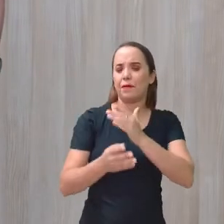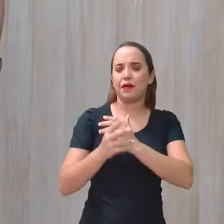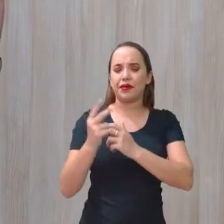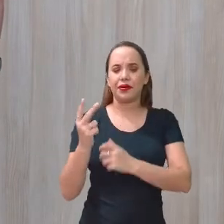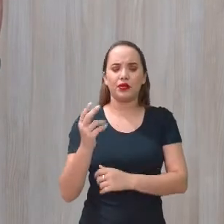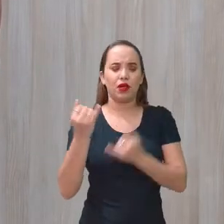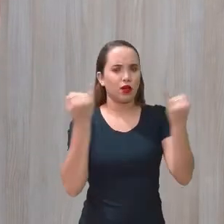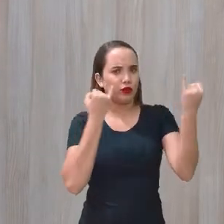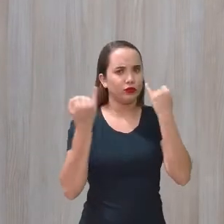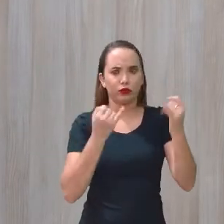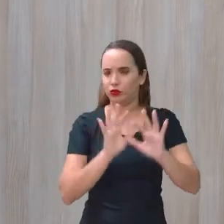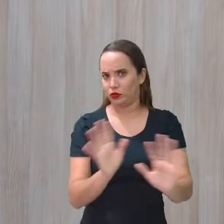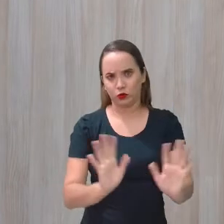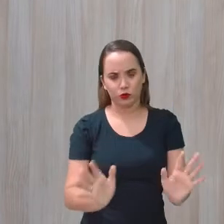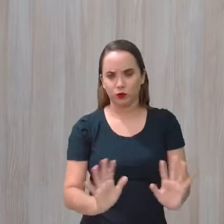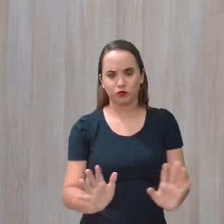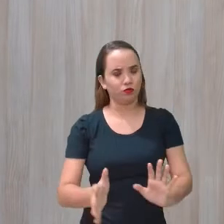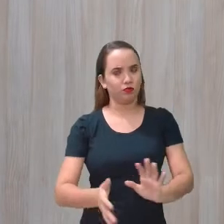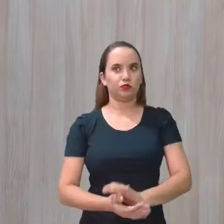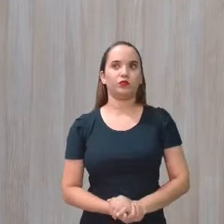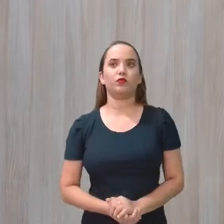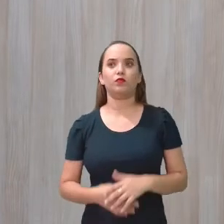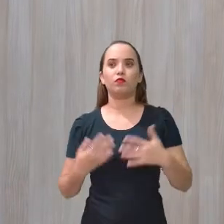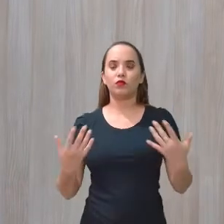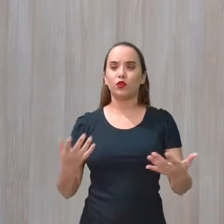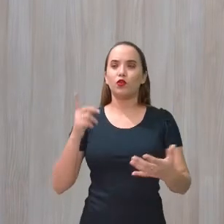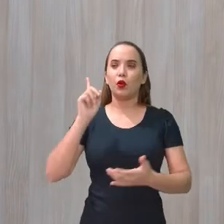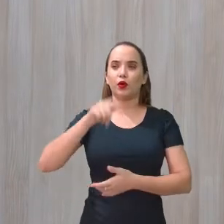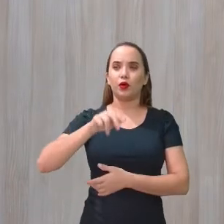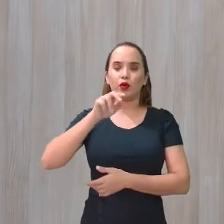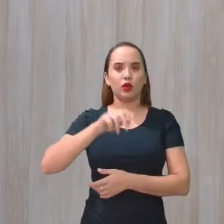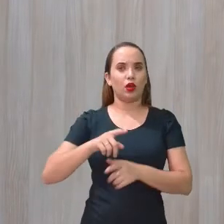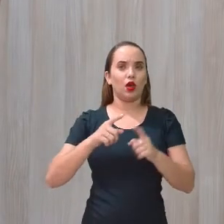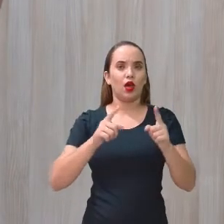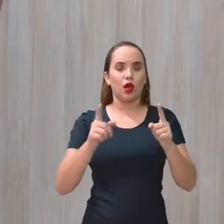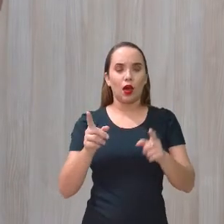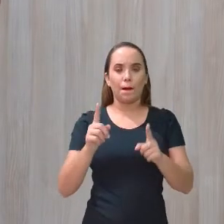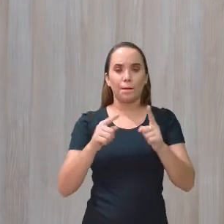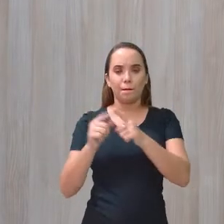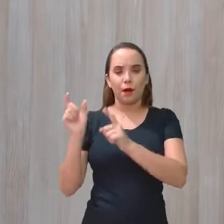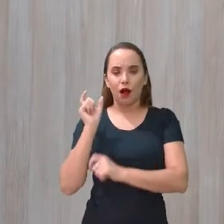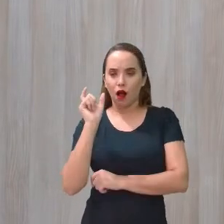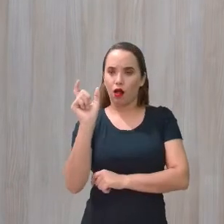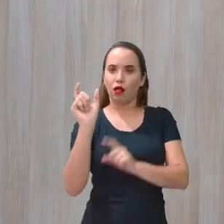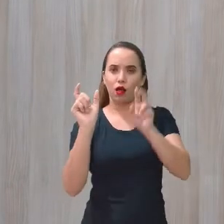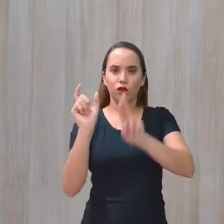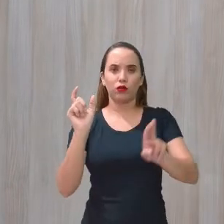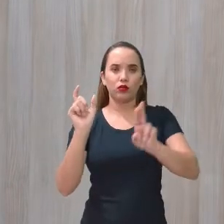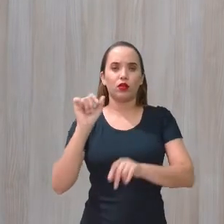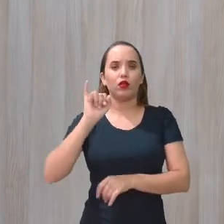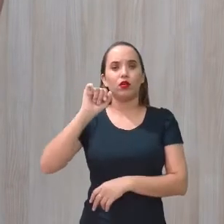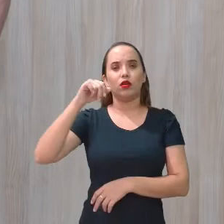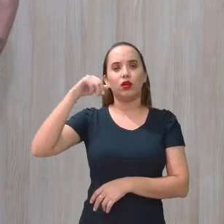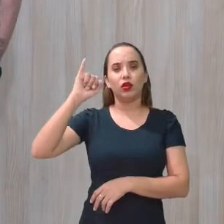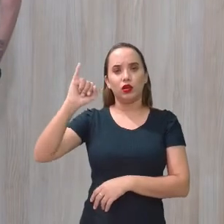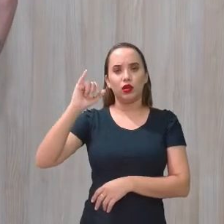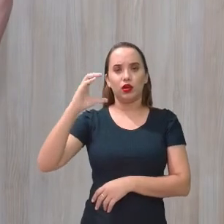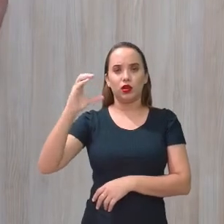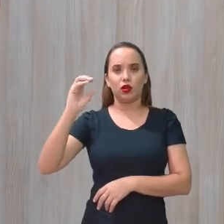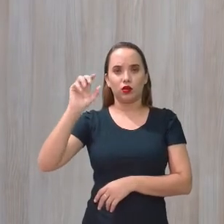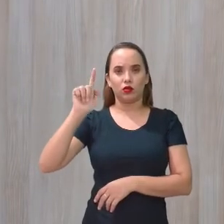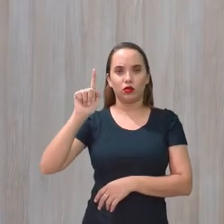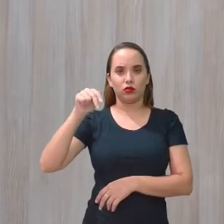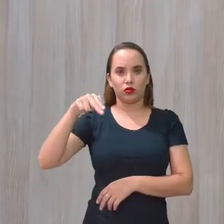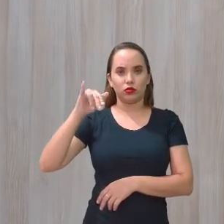desconhecidos, informações desconhecidas, que o termo utilizado é uma incógnita. Então vamos olhar aqui para o problema